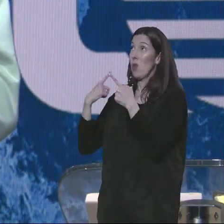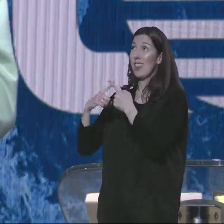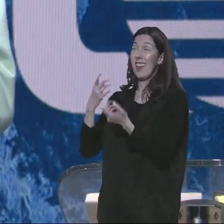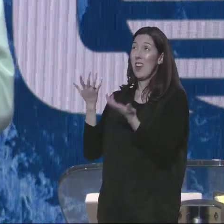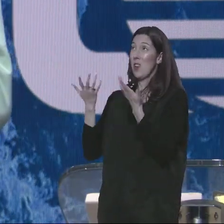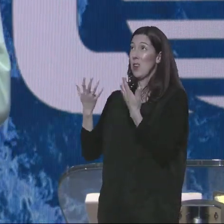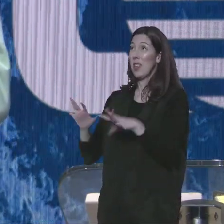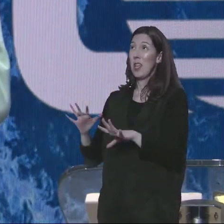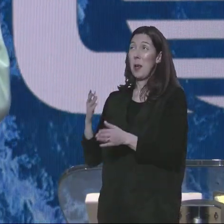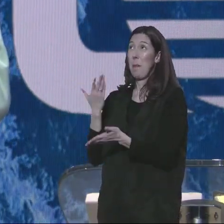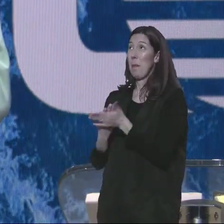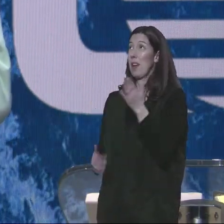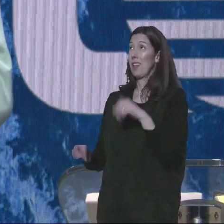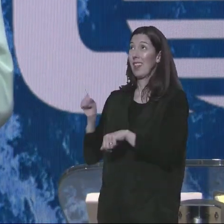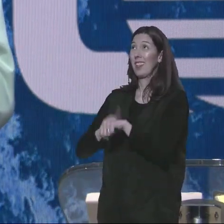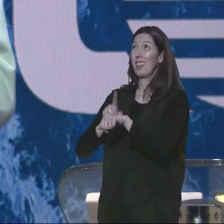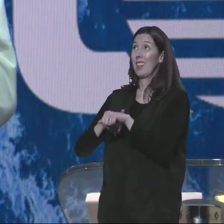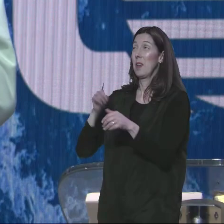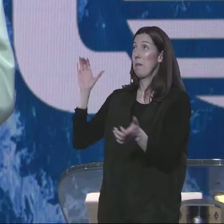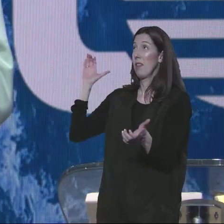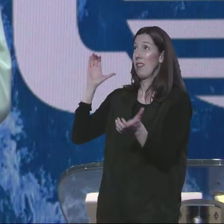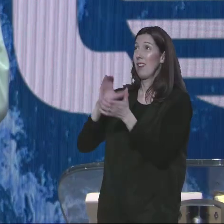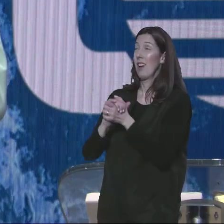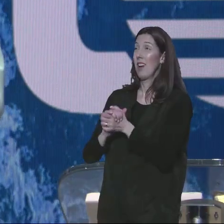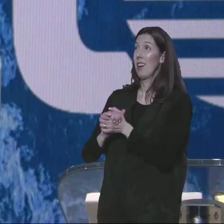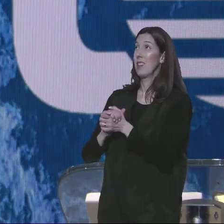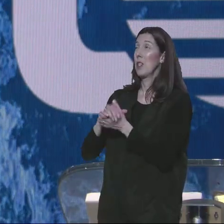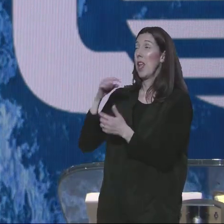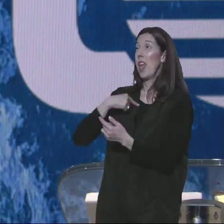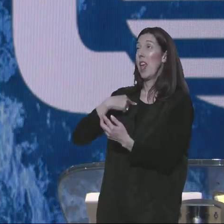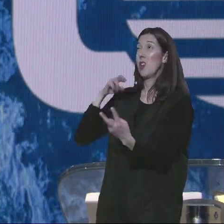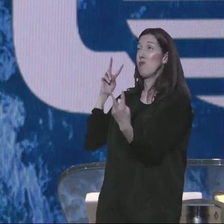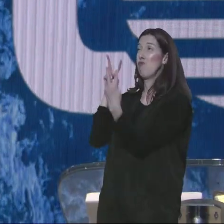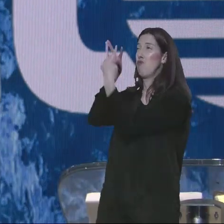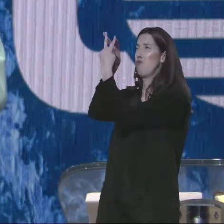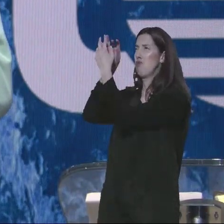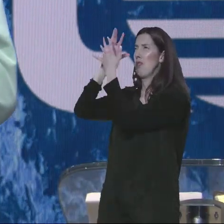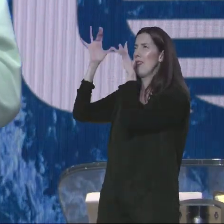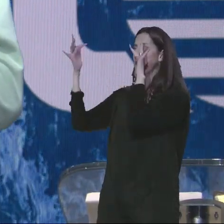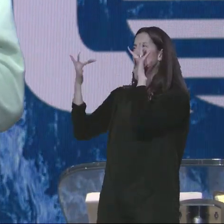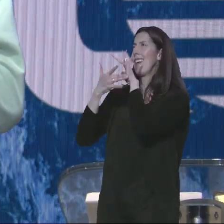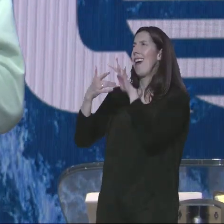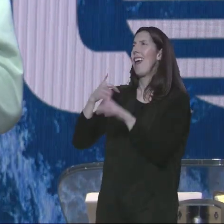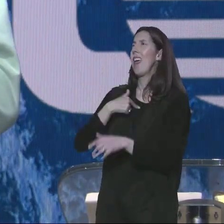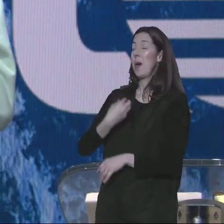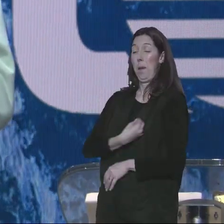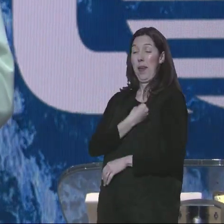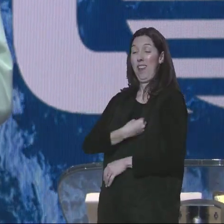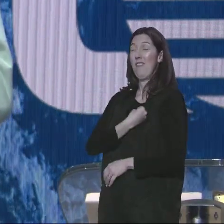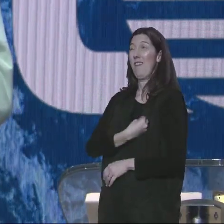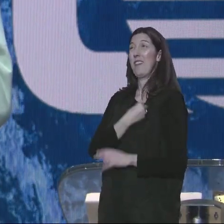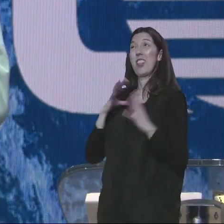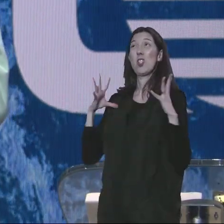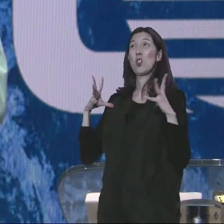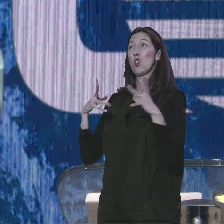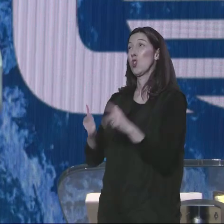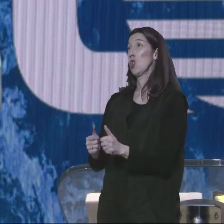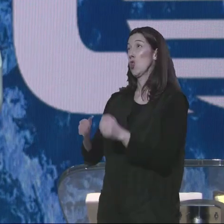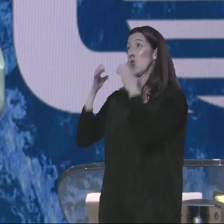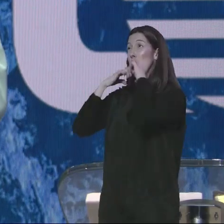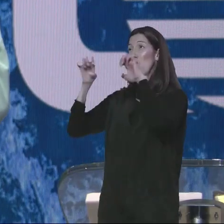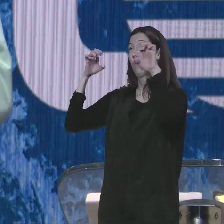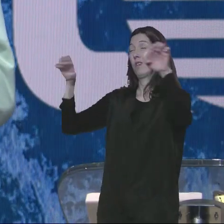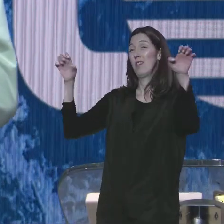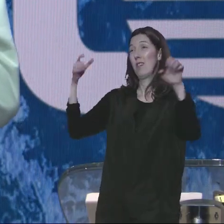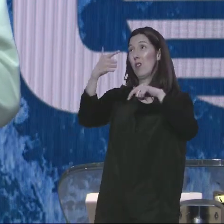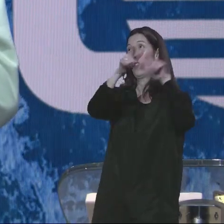perder tempo nem com casamento, de tão com os olhos fixos que eu estava em ti, que eu dediquei minha vida inteira para te fazer